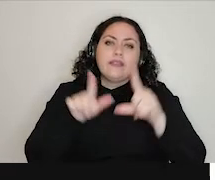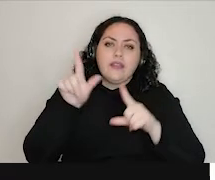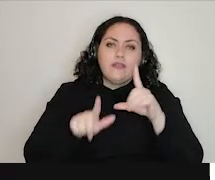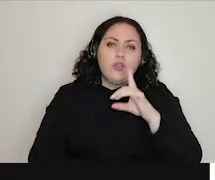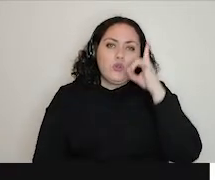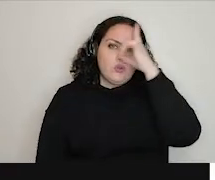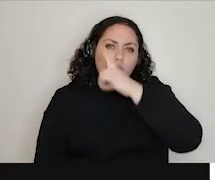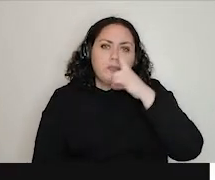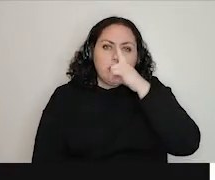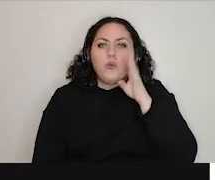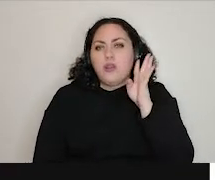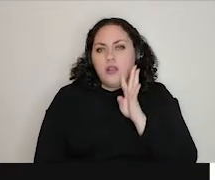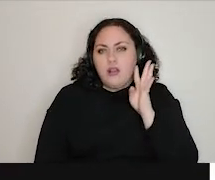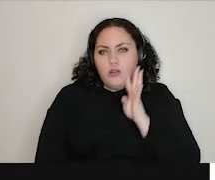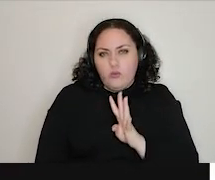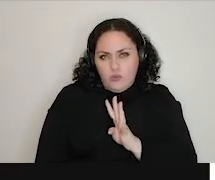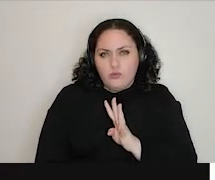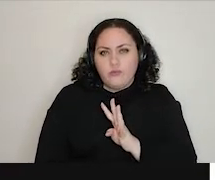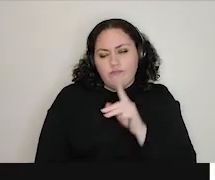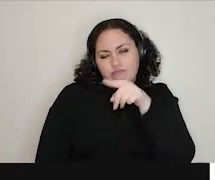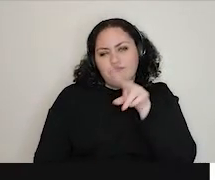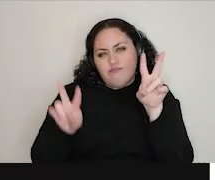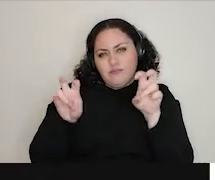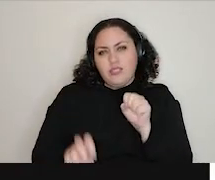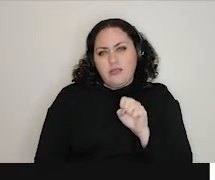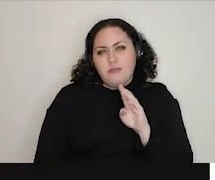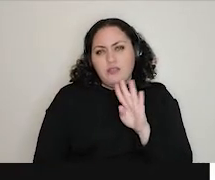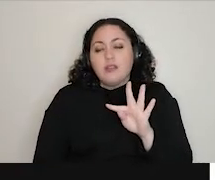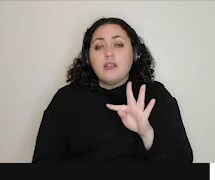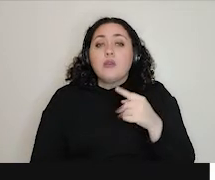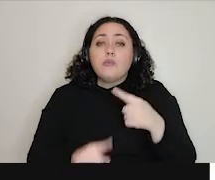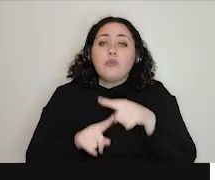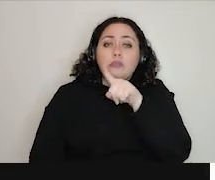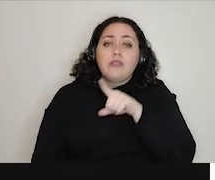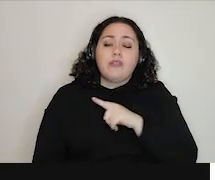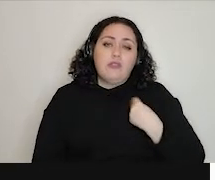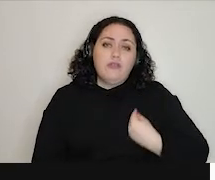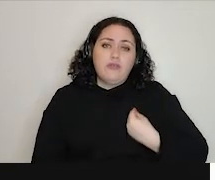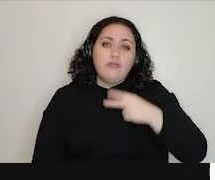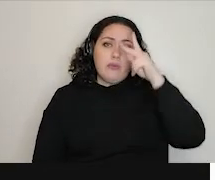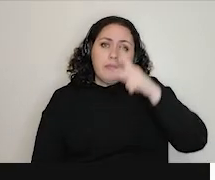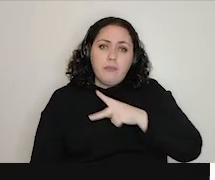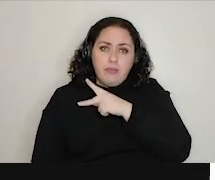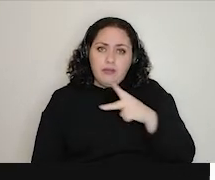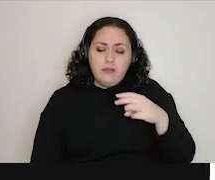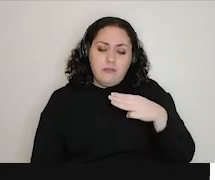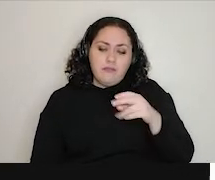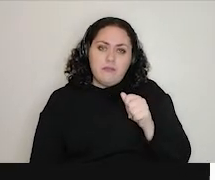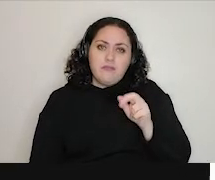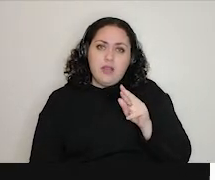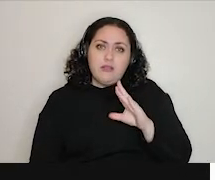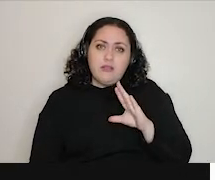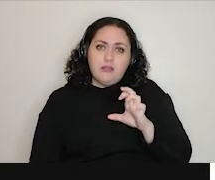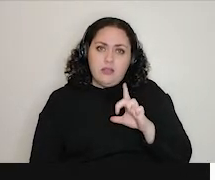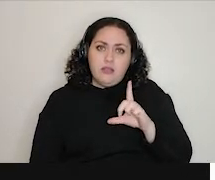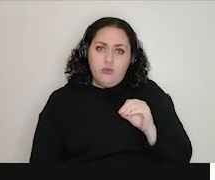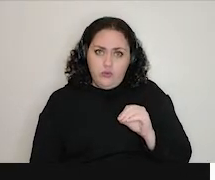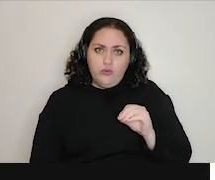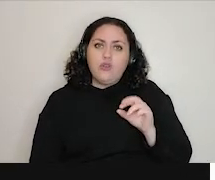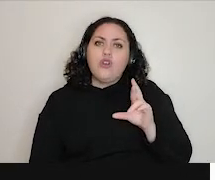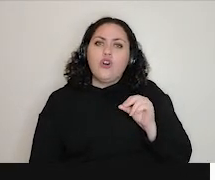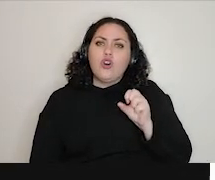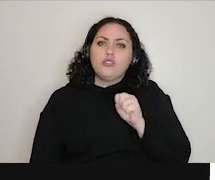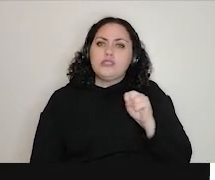de um programa do Domingo Legal, né, que naquele dia estaria o padre Marcelo